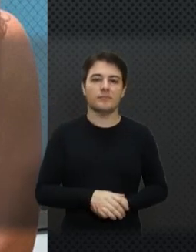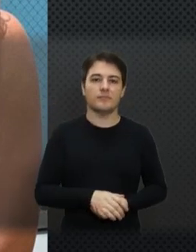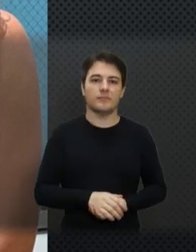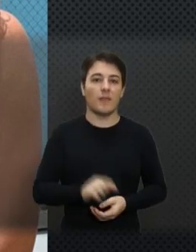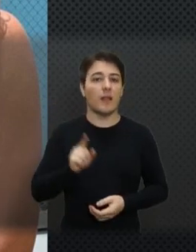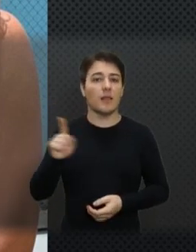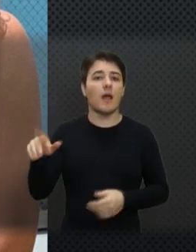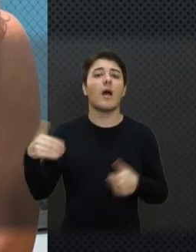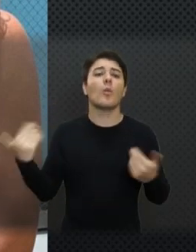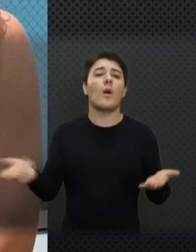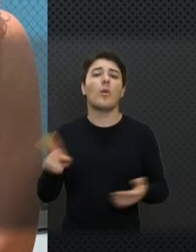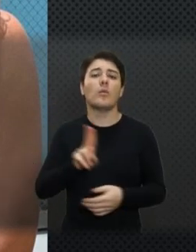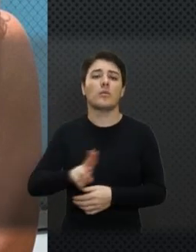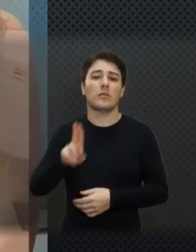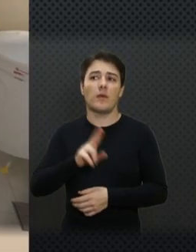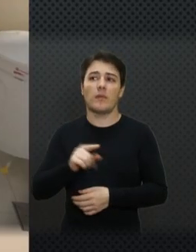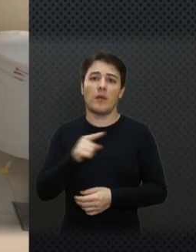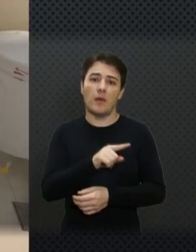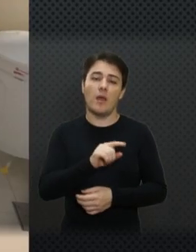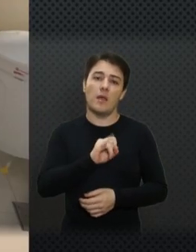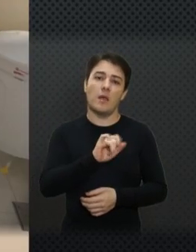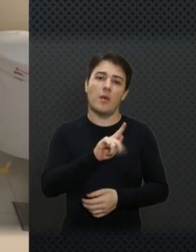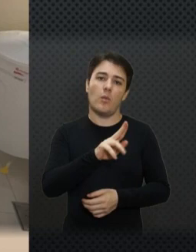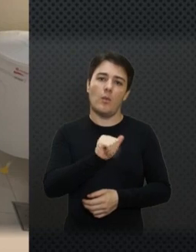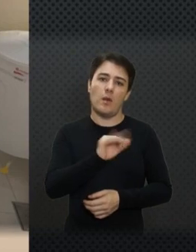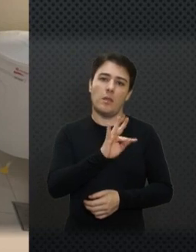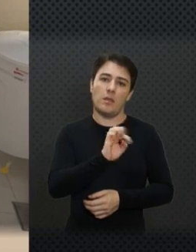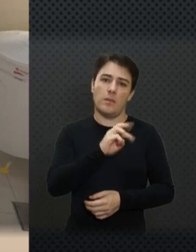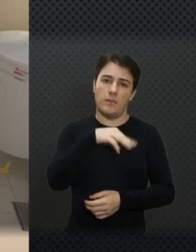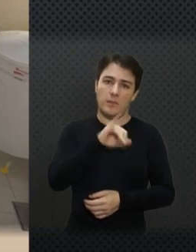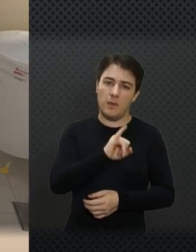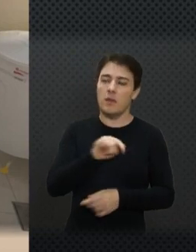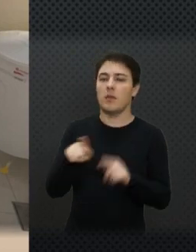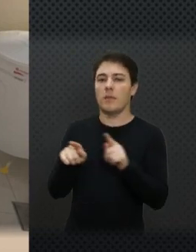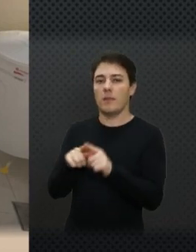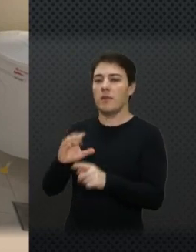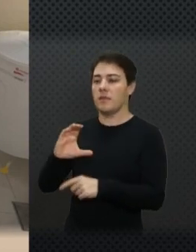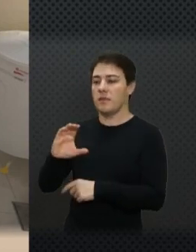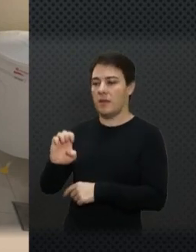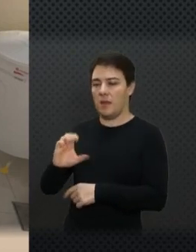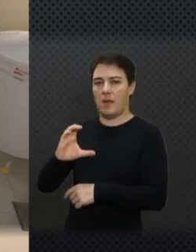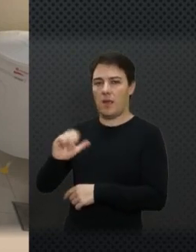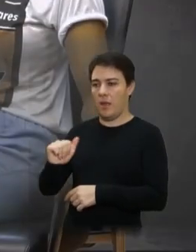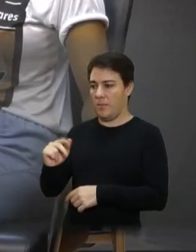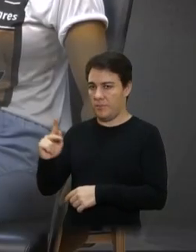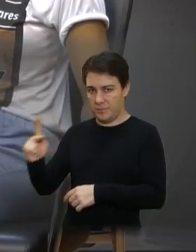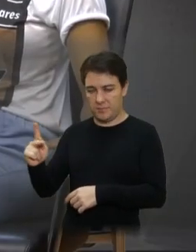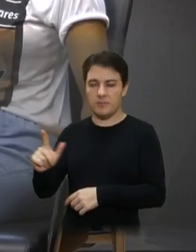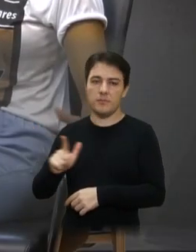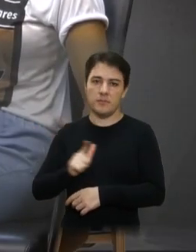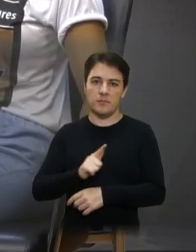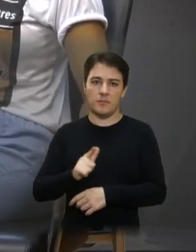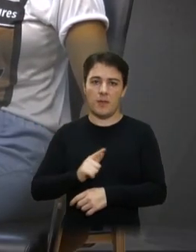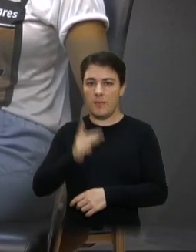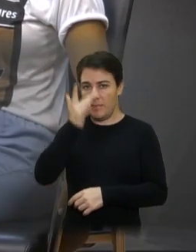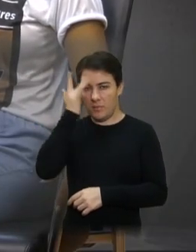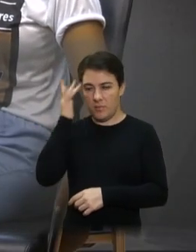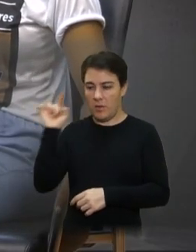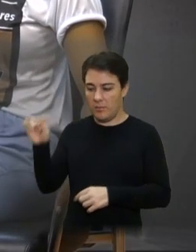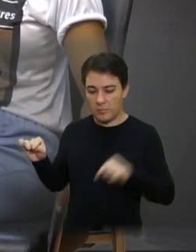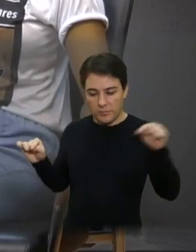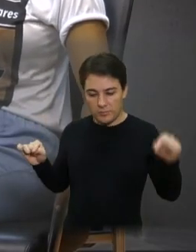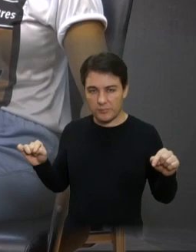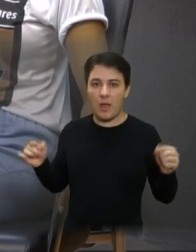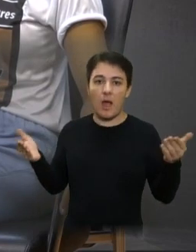usava com a unidade unidade do Iguatemi e do Cecap O que são as mais próximas as mais próximas agora a